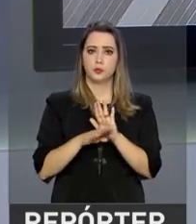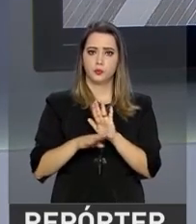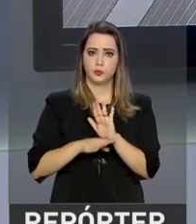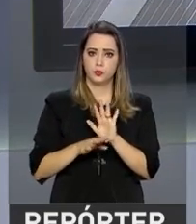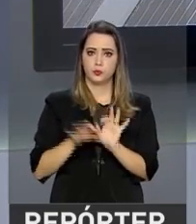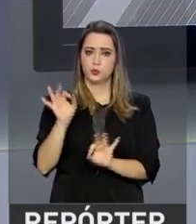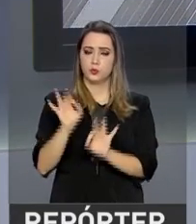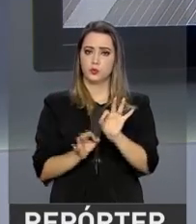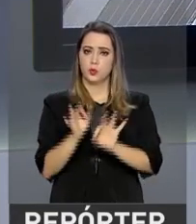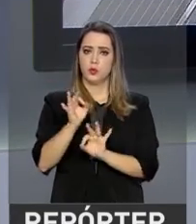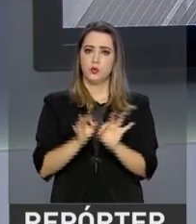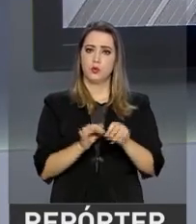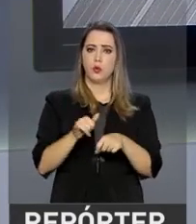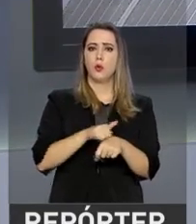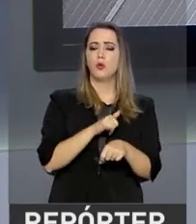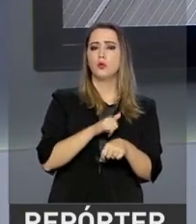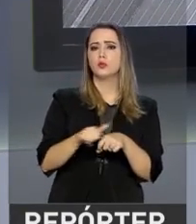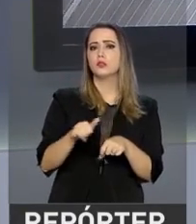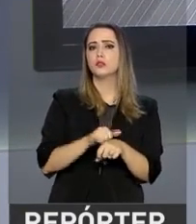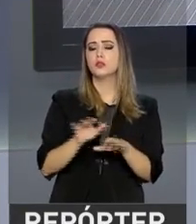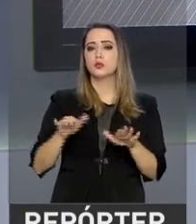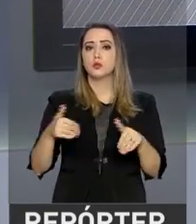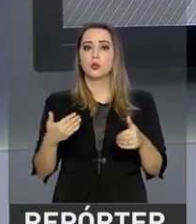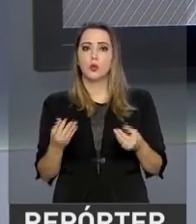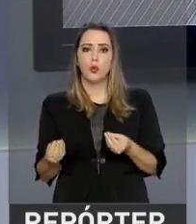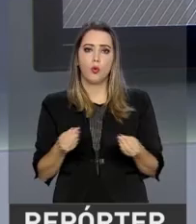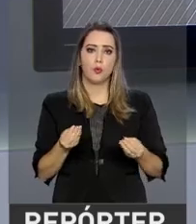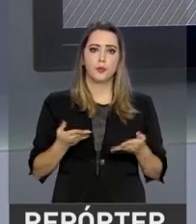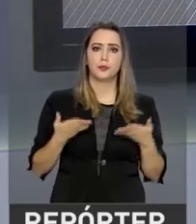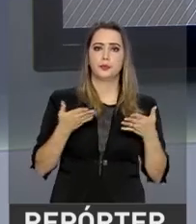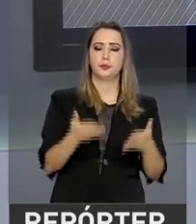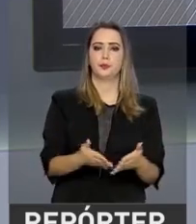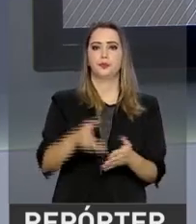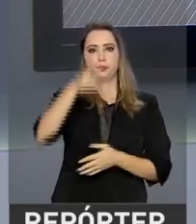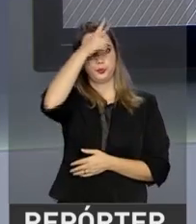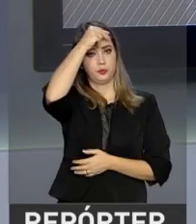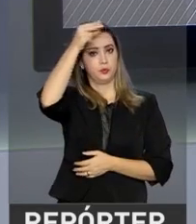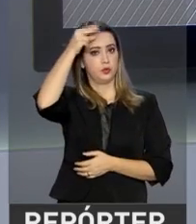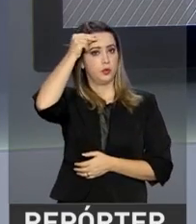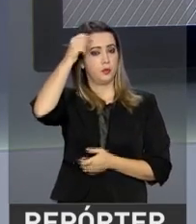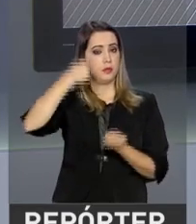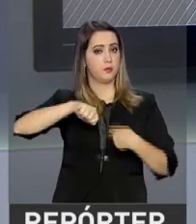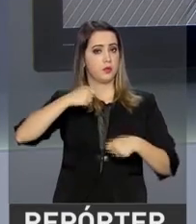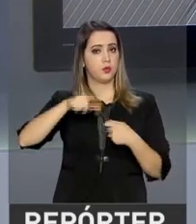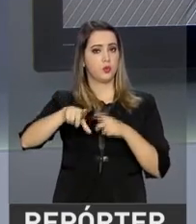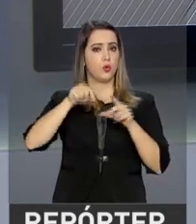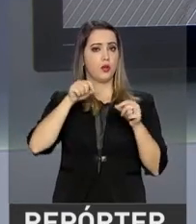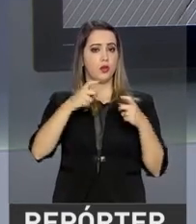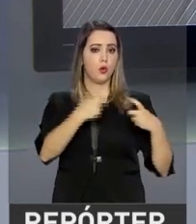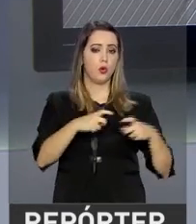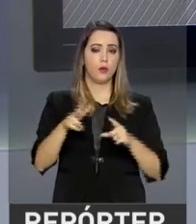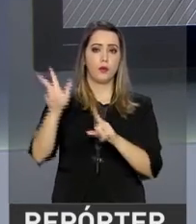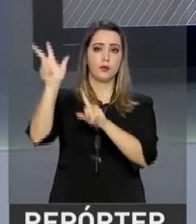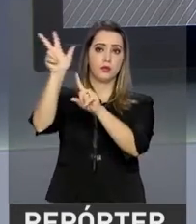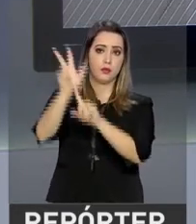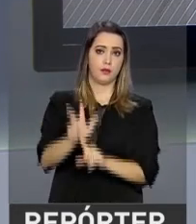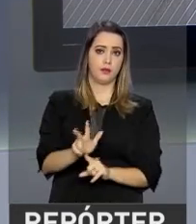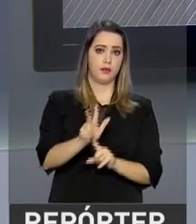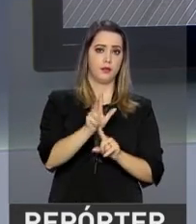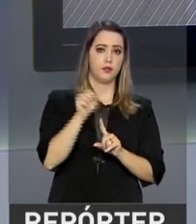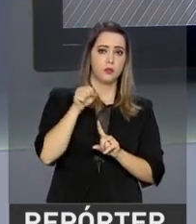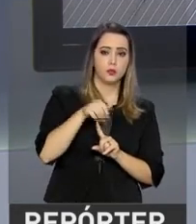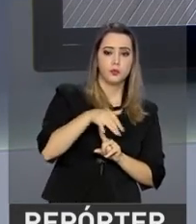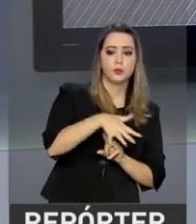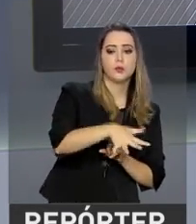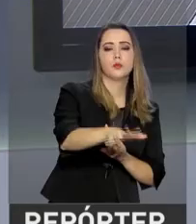infraestrutura básica e as condições para participar as prefeituras devem indicar onde serão instaladas as antenas para distribuição